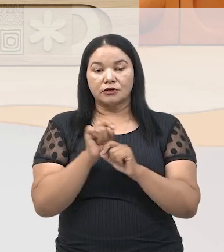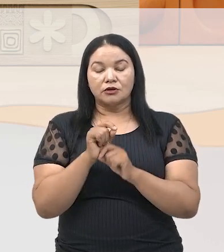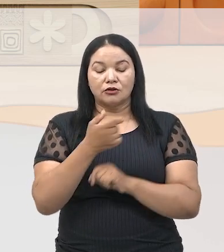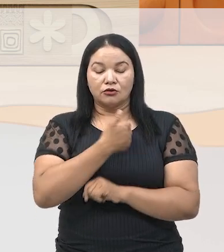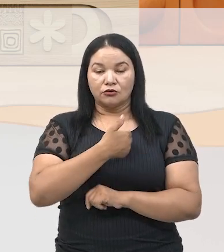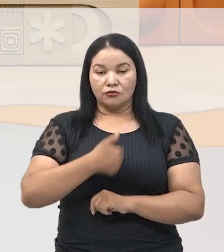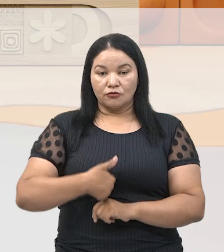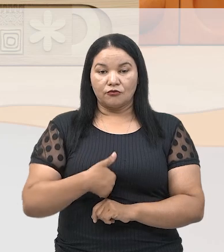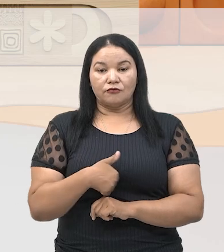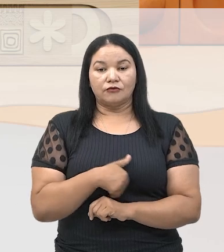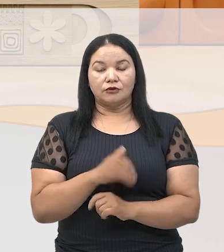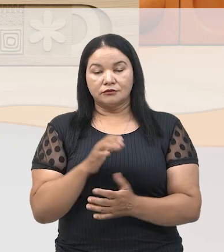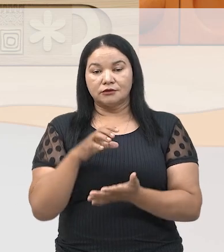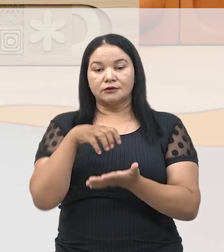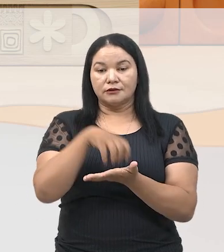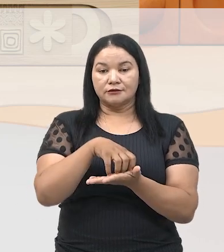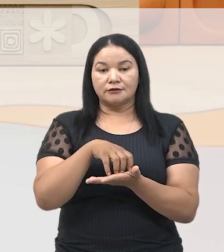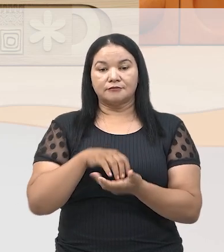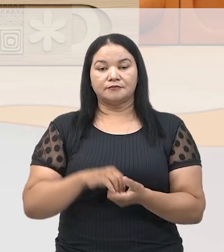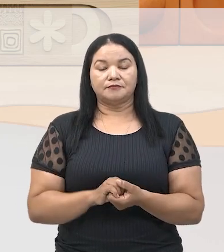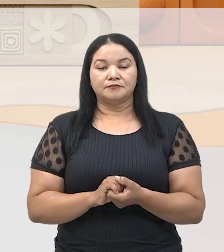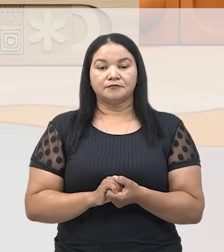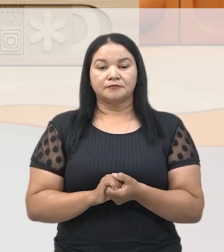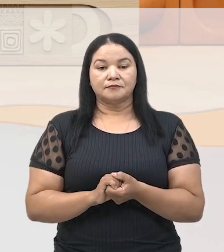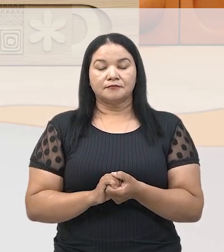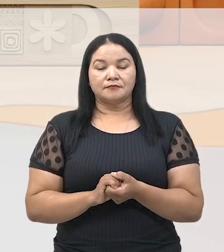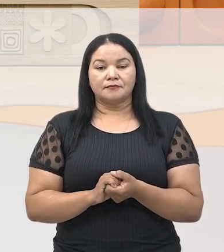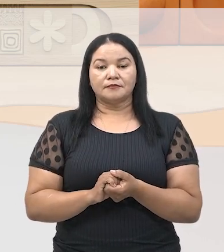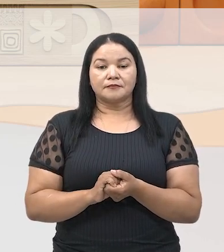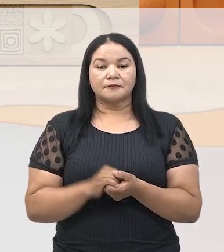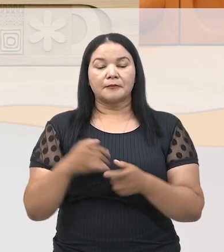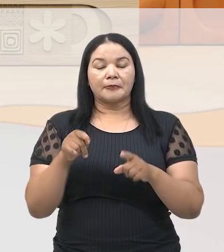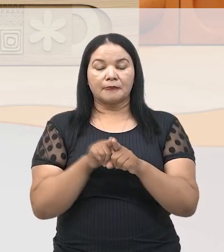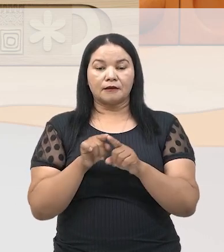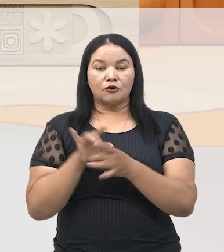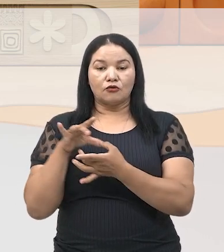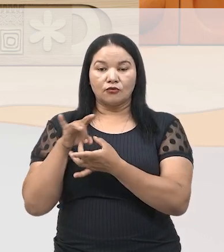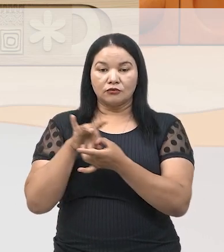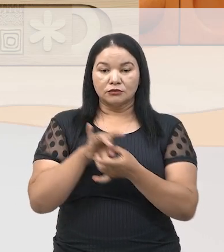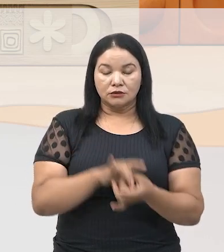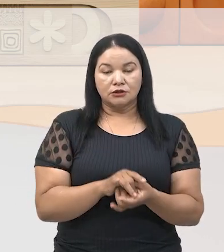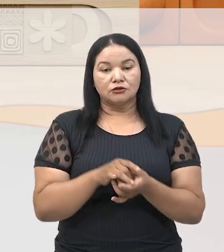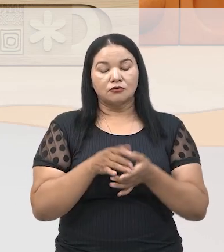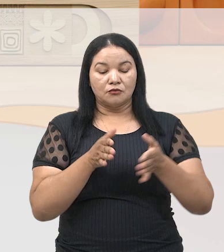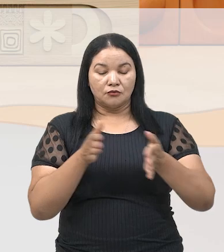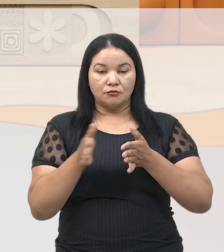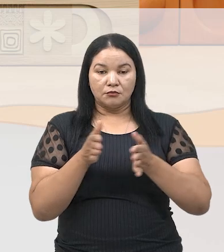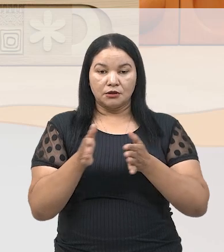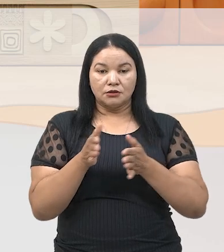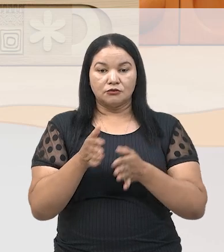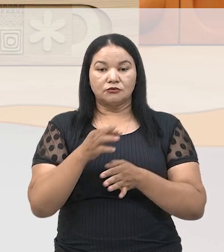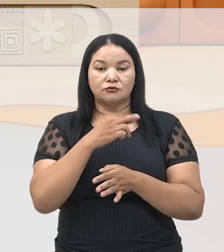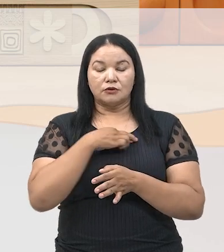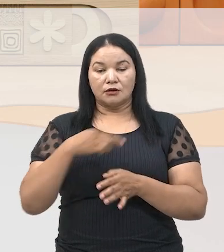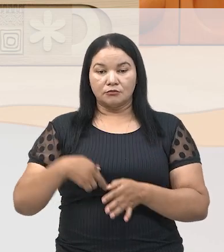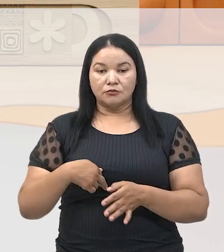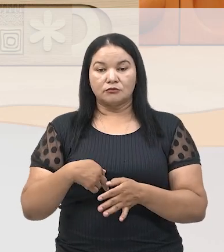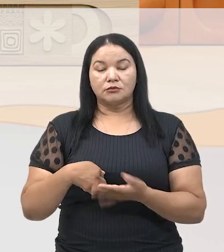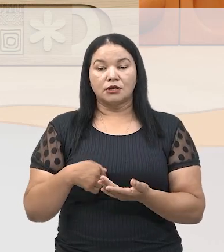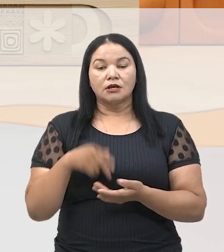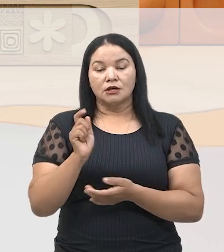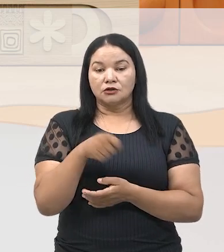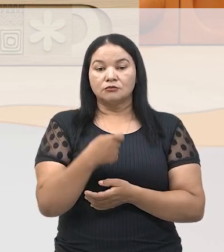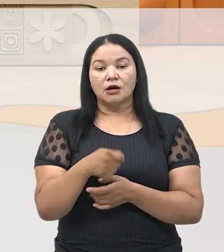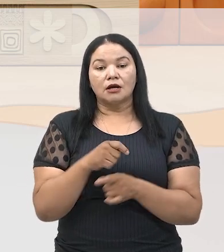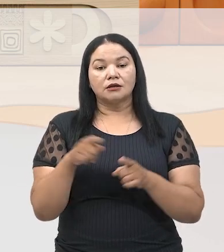aí mais centralizado, certo? No contexto desse período de República da Espada, nós temos a